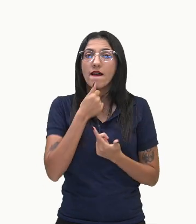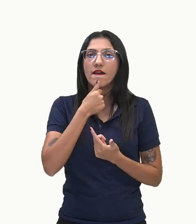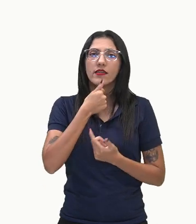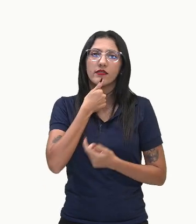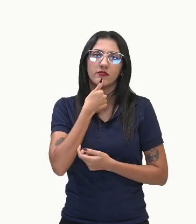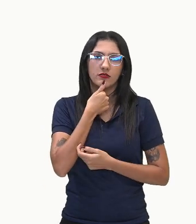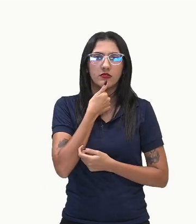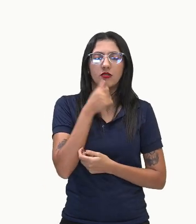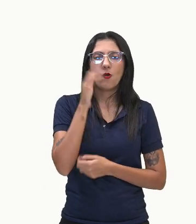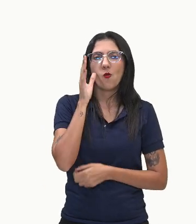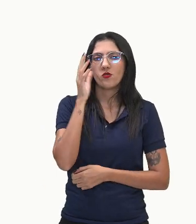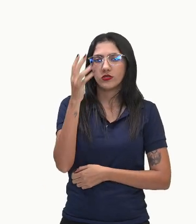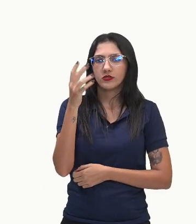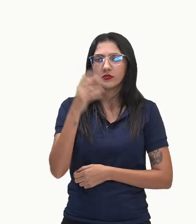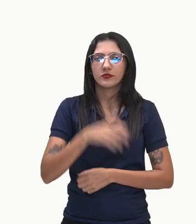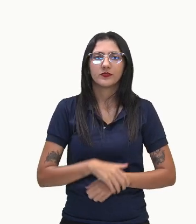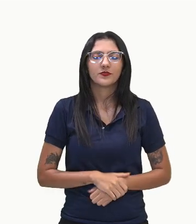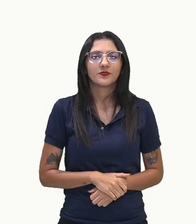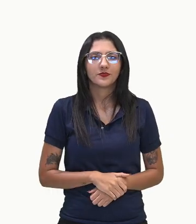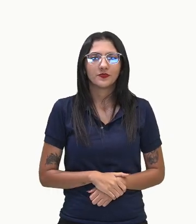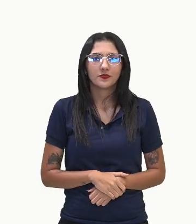acontecer, ok?